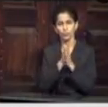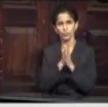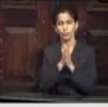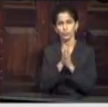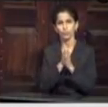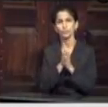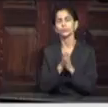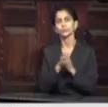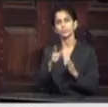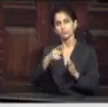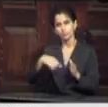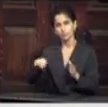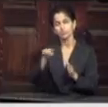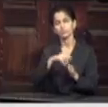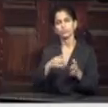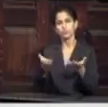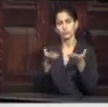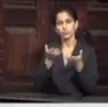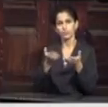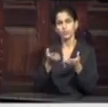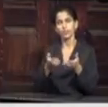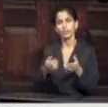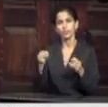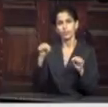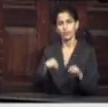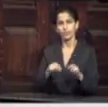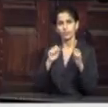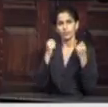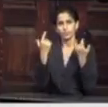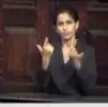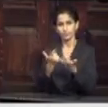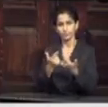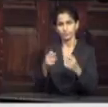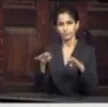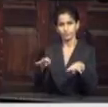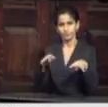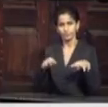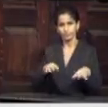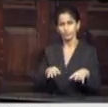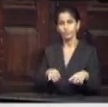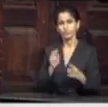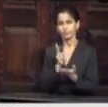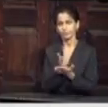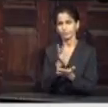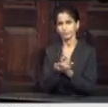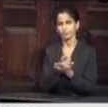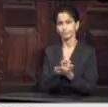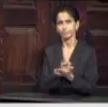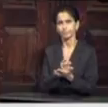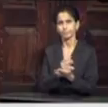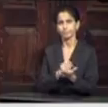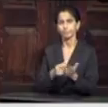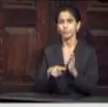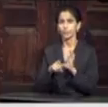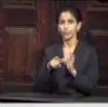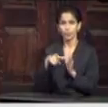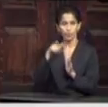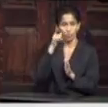nossa participação dentro do plenário, como sempre fizemos até a data de